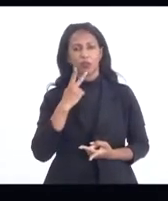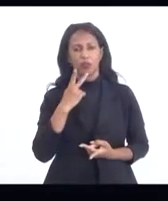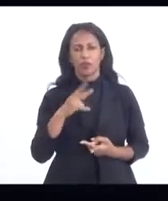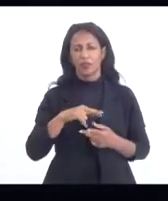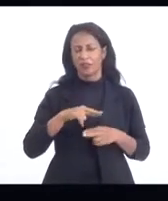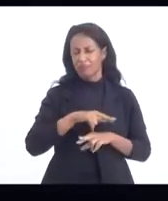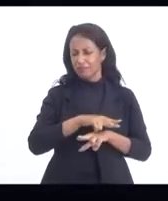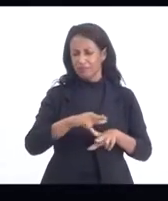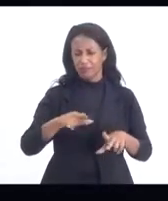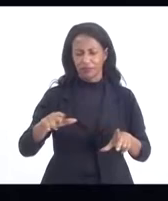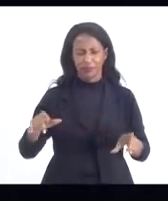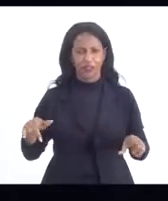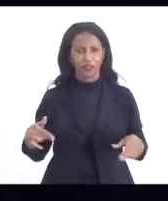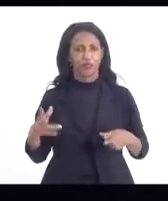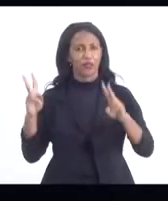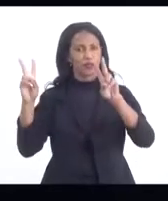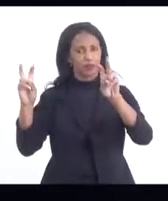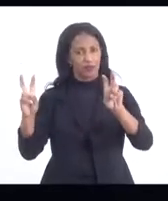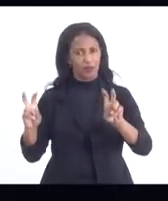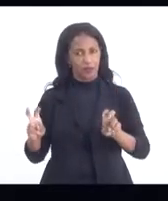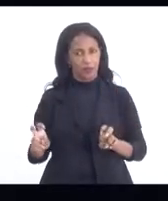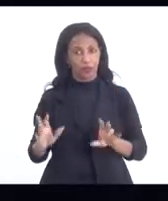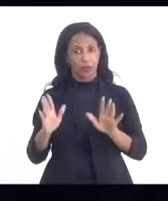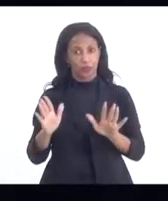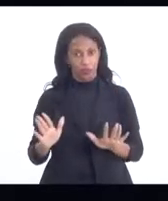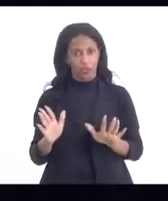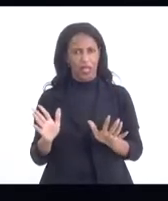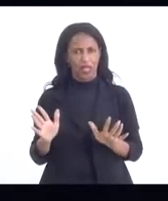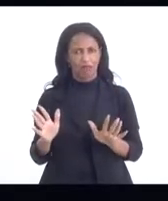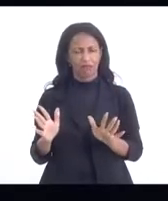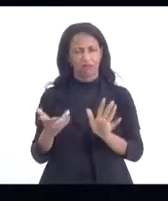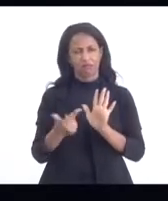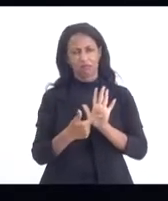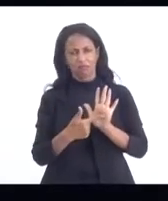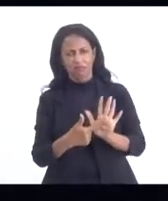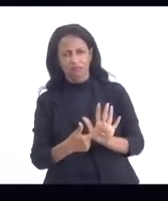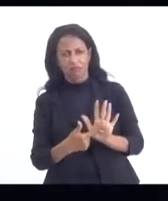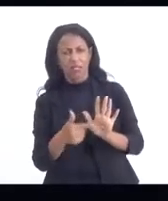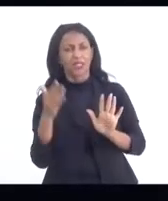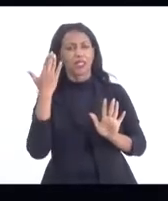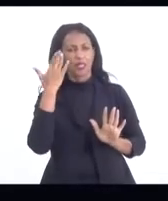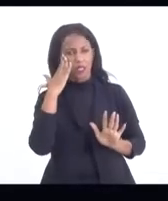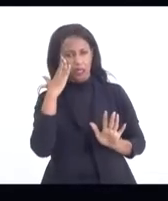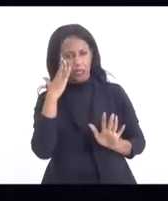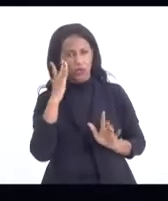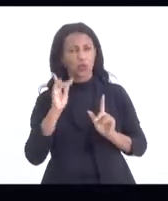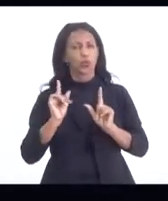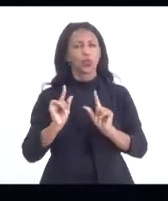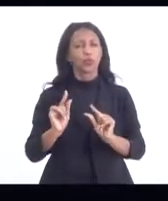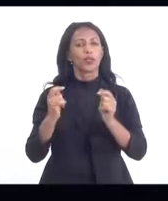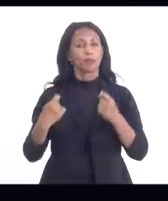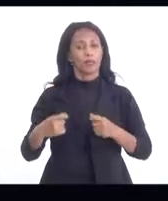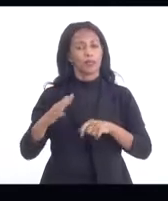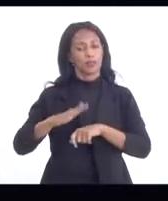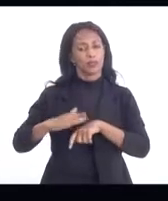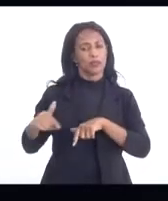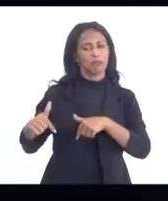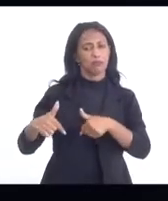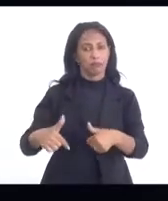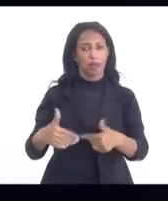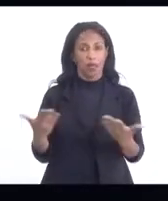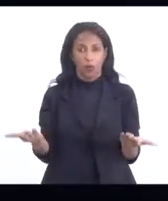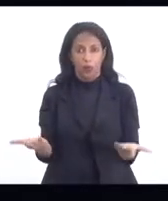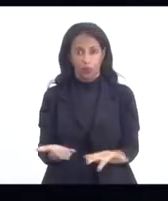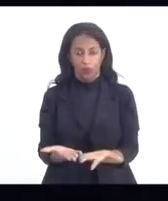enfim, foram diversos assuntos falados, eu acho que está mapeado, está bem entendido o que precisa ser feito.